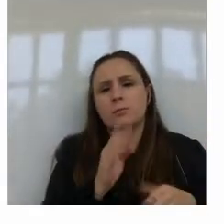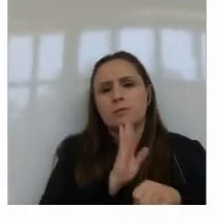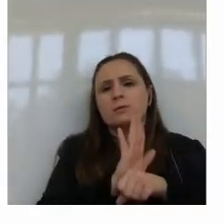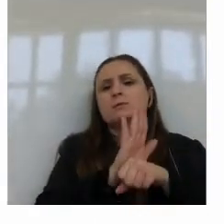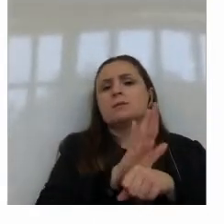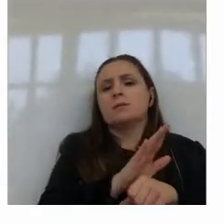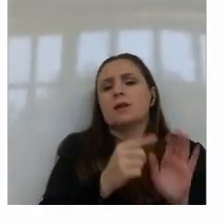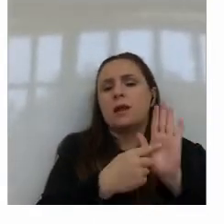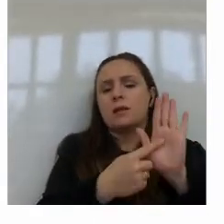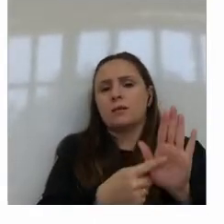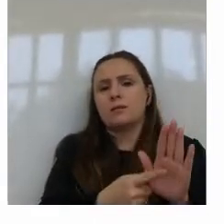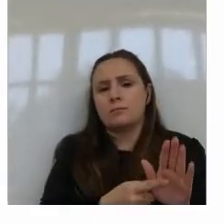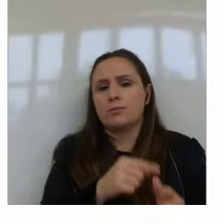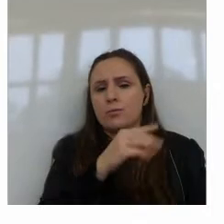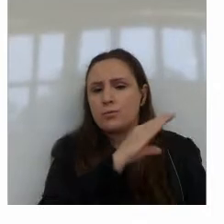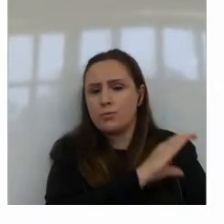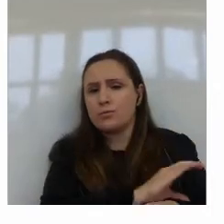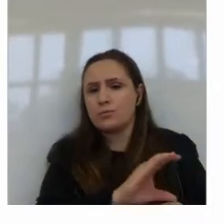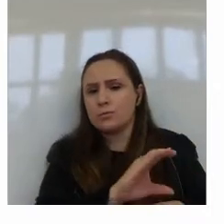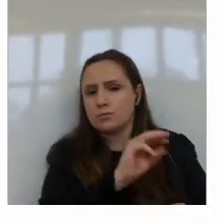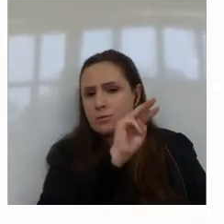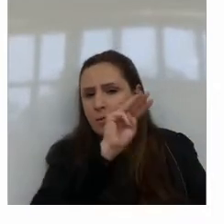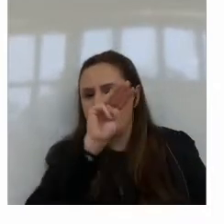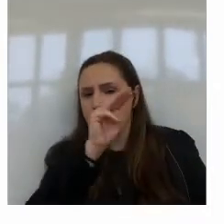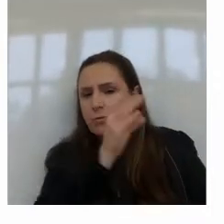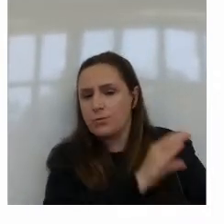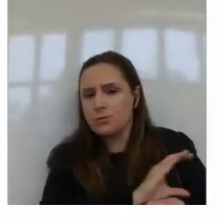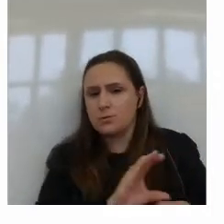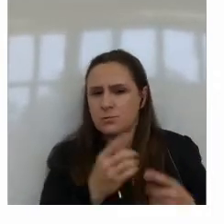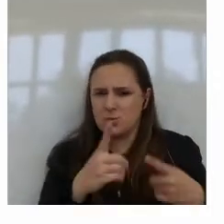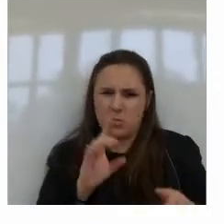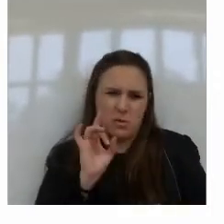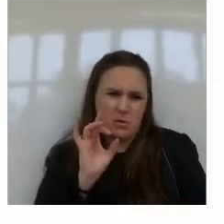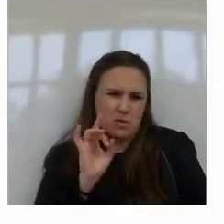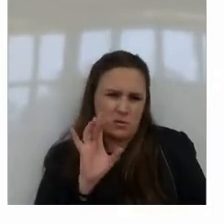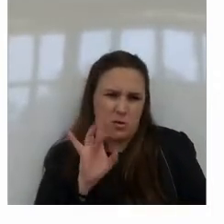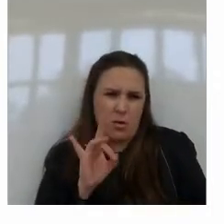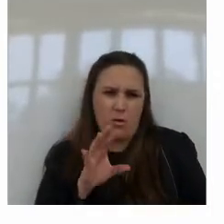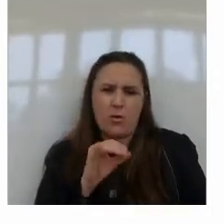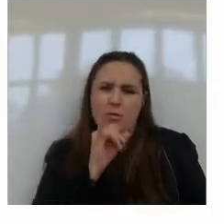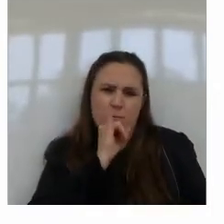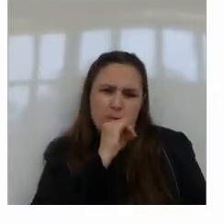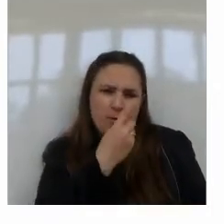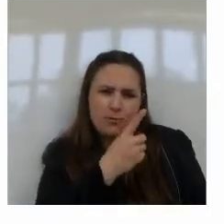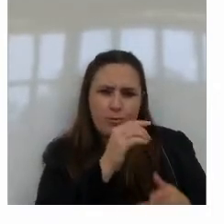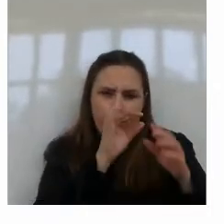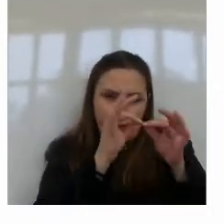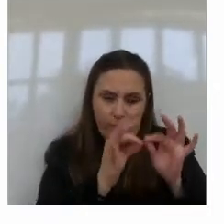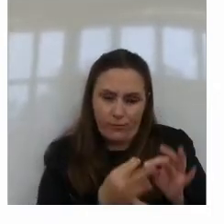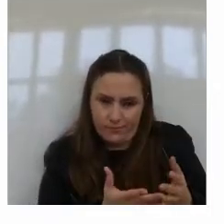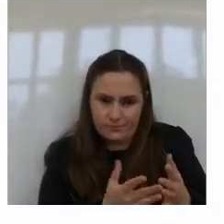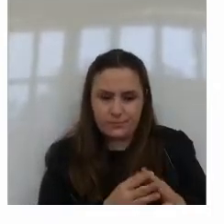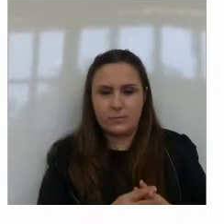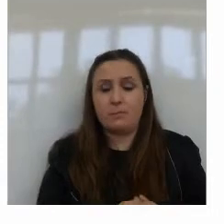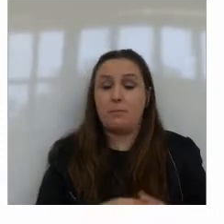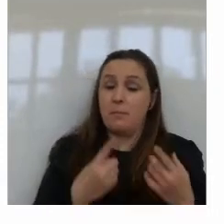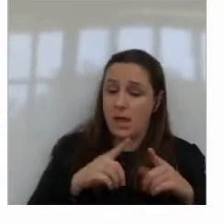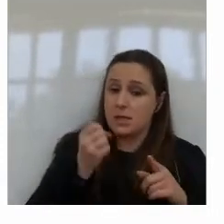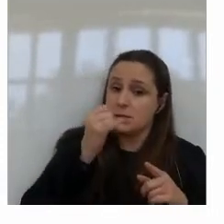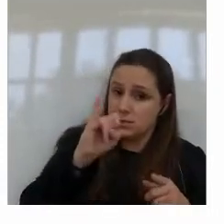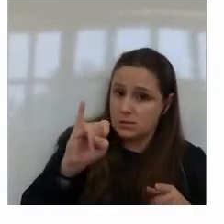da descrição e pedir para exibir lá na página do curso. Como no nosso caso aqui é só um exemplo, eu não vou me ater aqui à